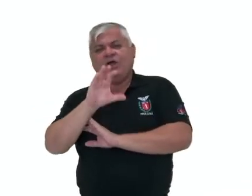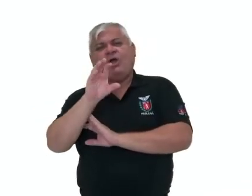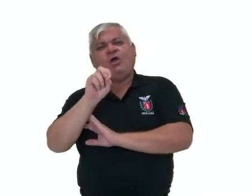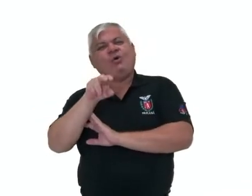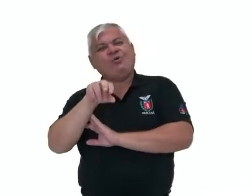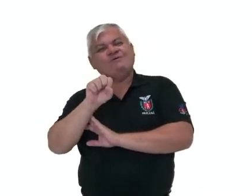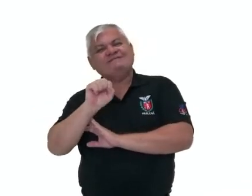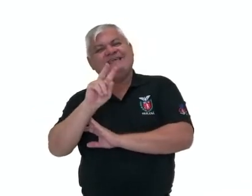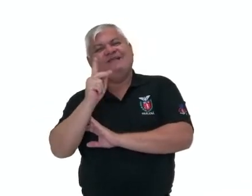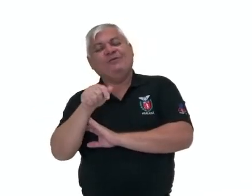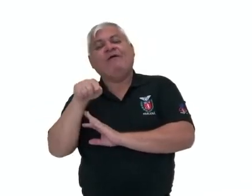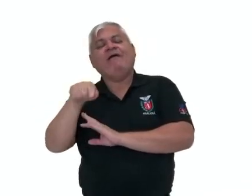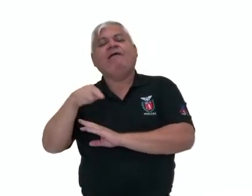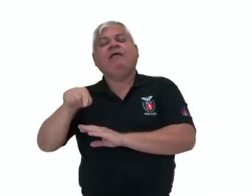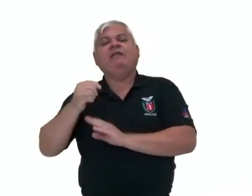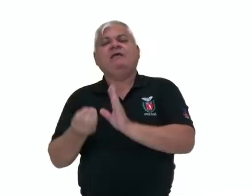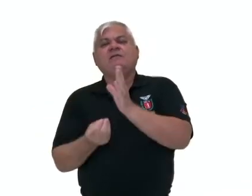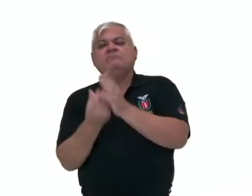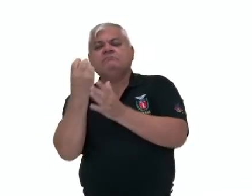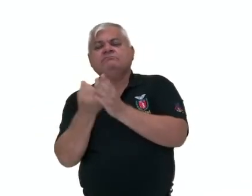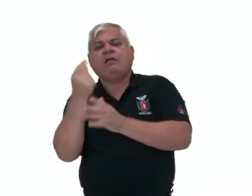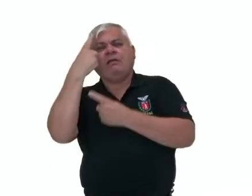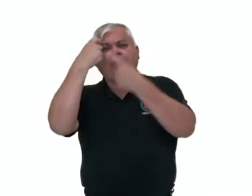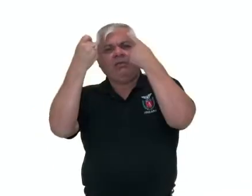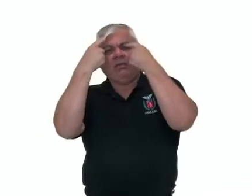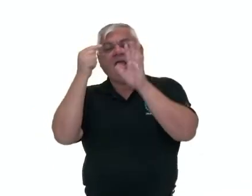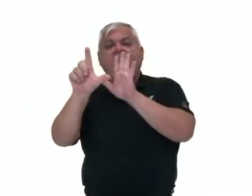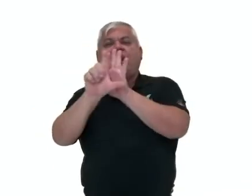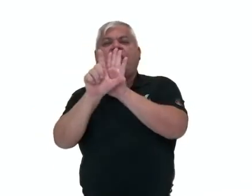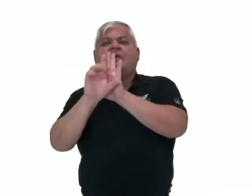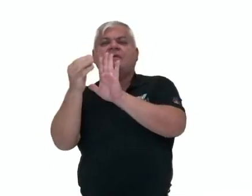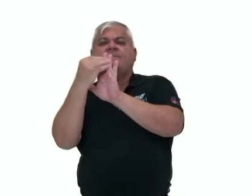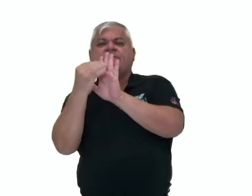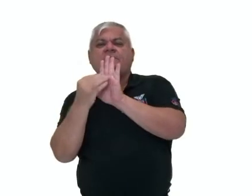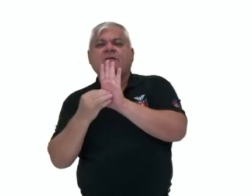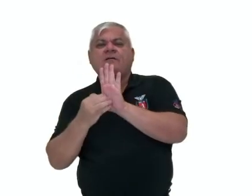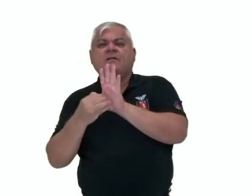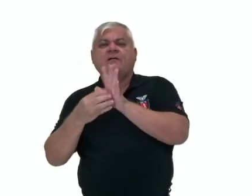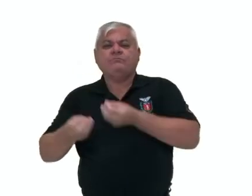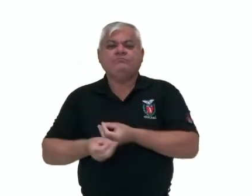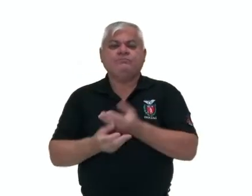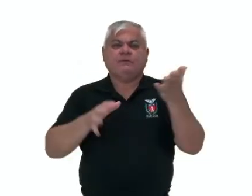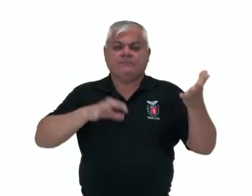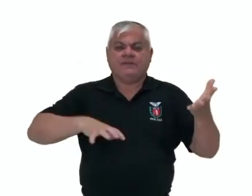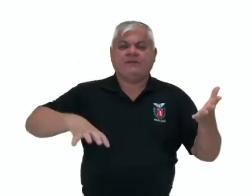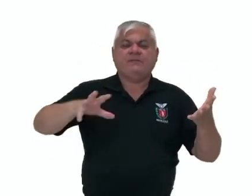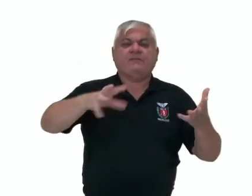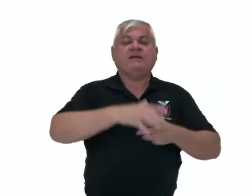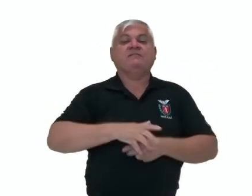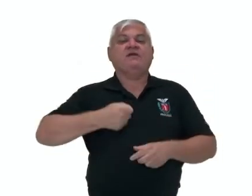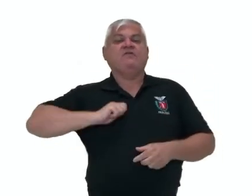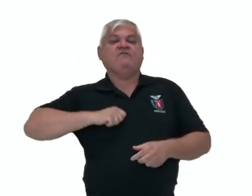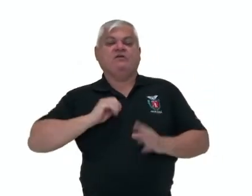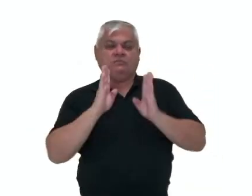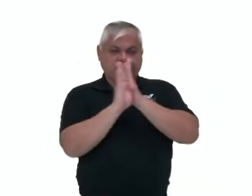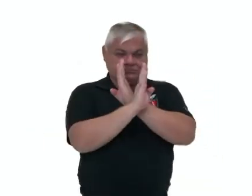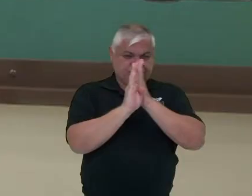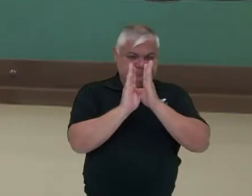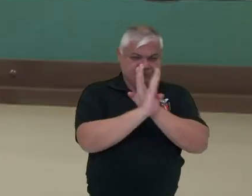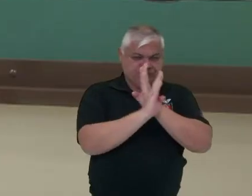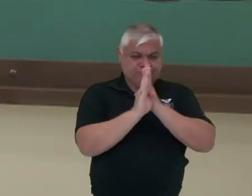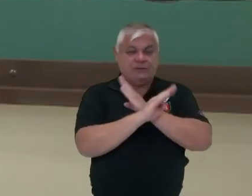principal a elaboração de leis para as colônias e também nomear e fiscalizar funcionários coloniais.